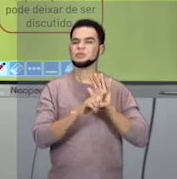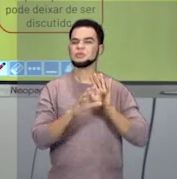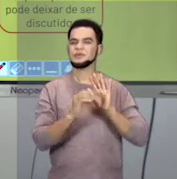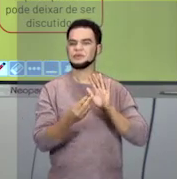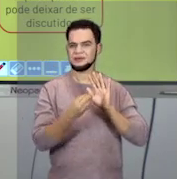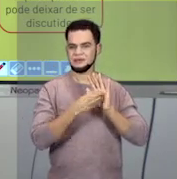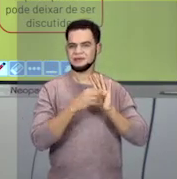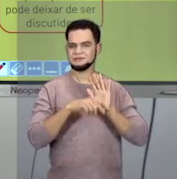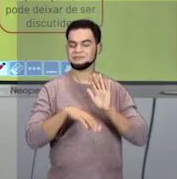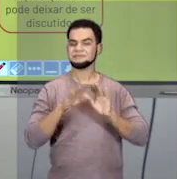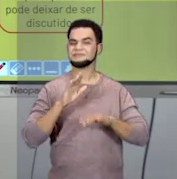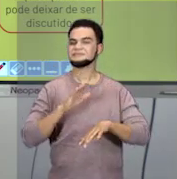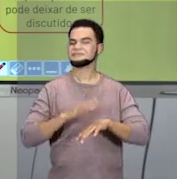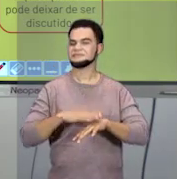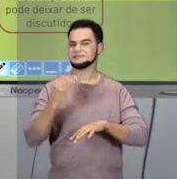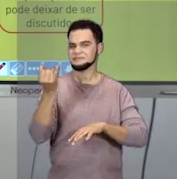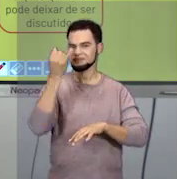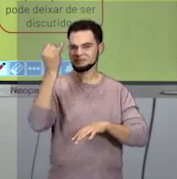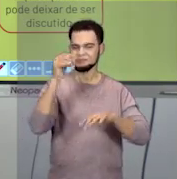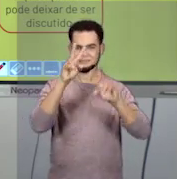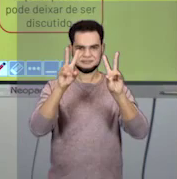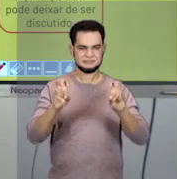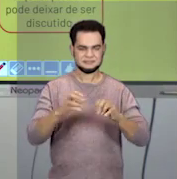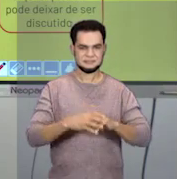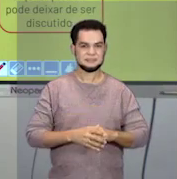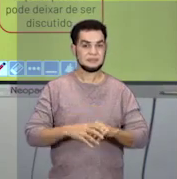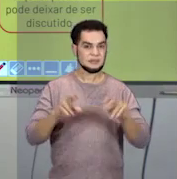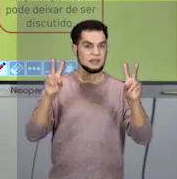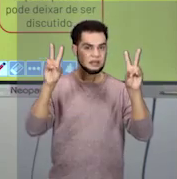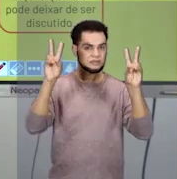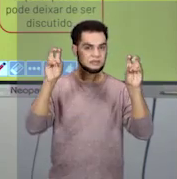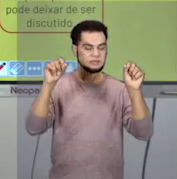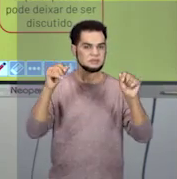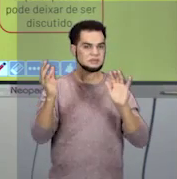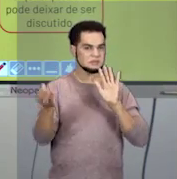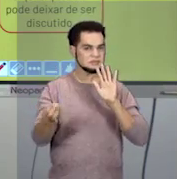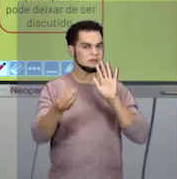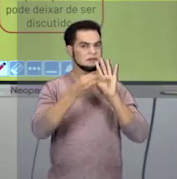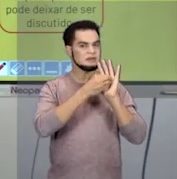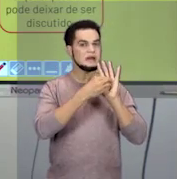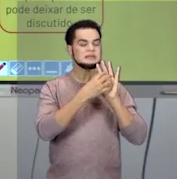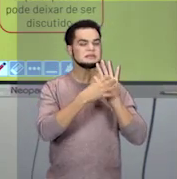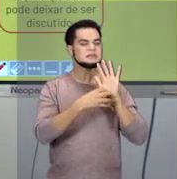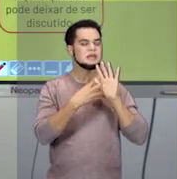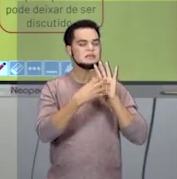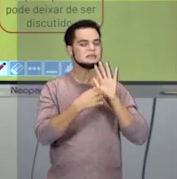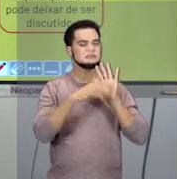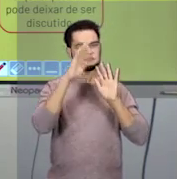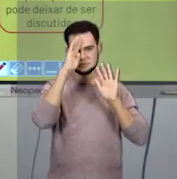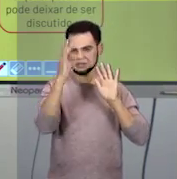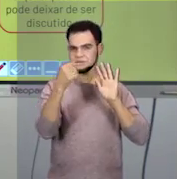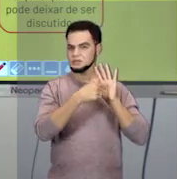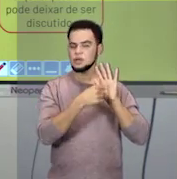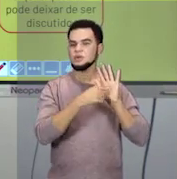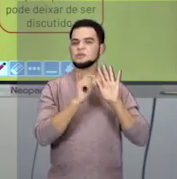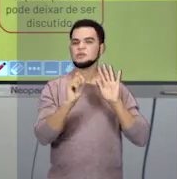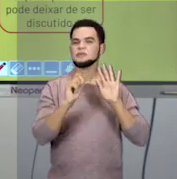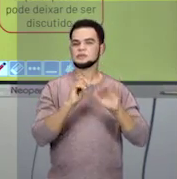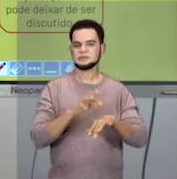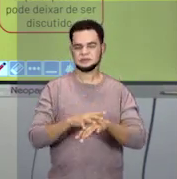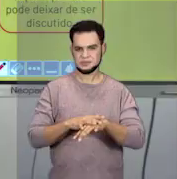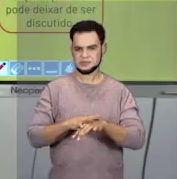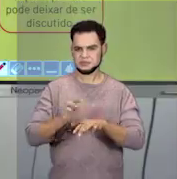tema, tá? O assunto central, então, dessa redação é as doenças